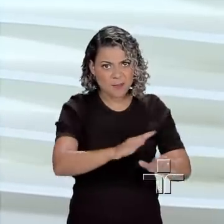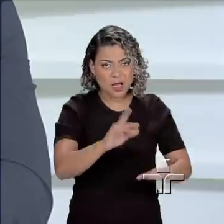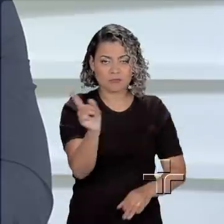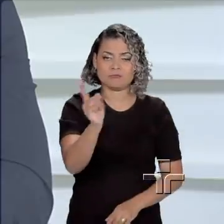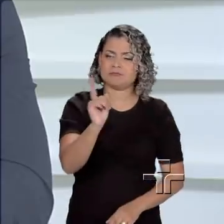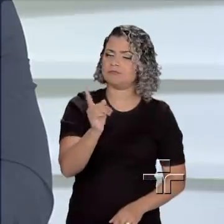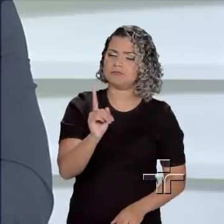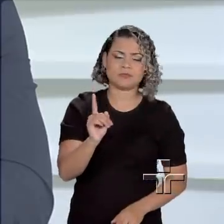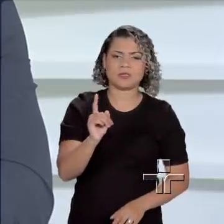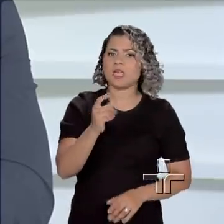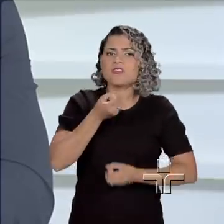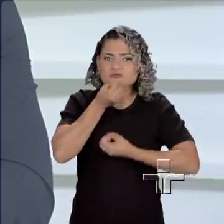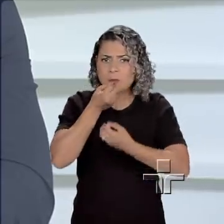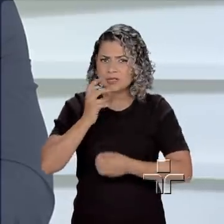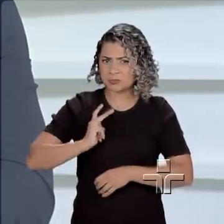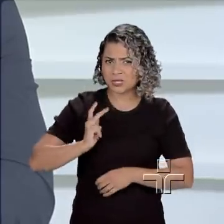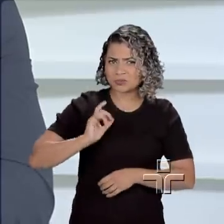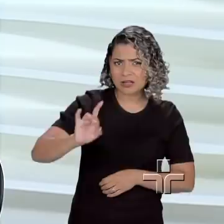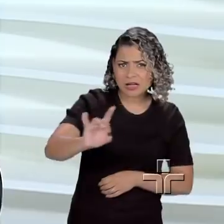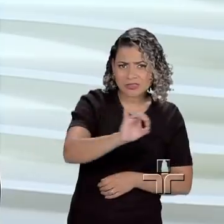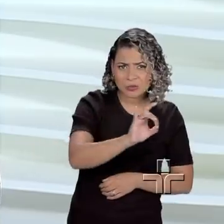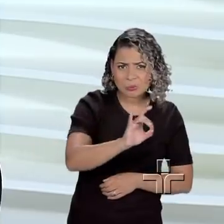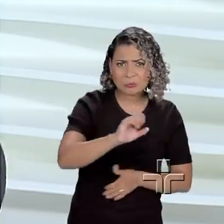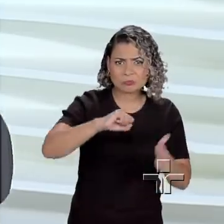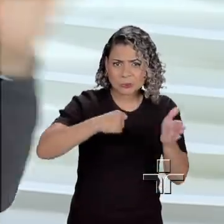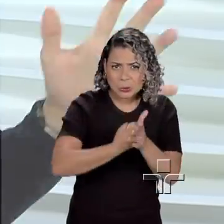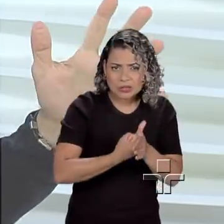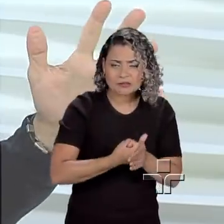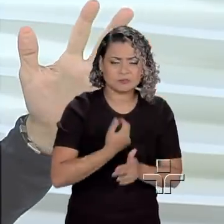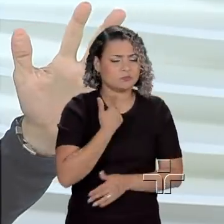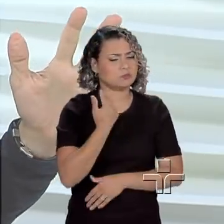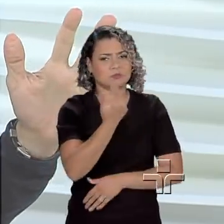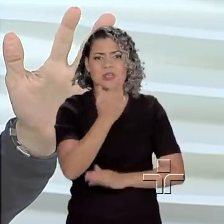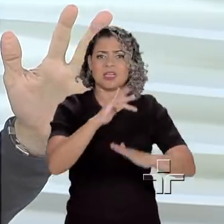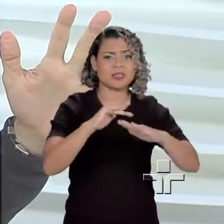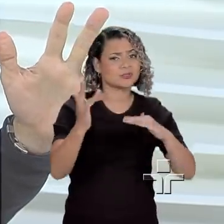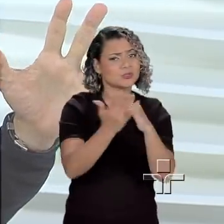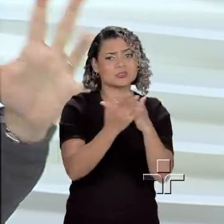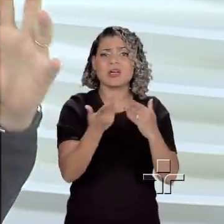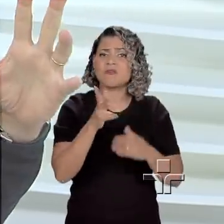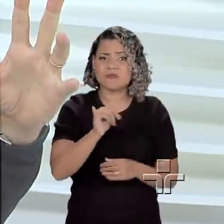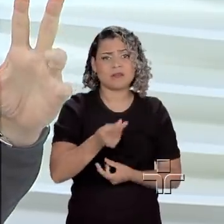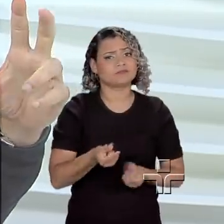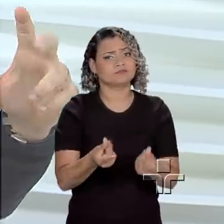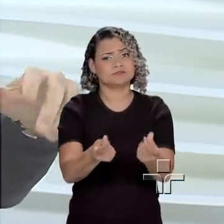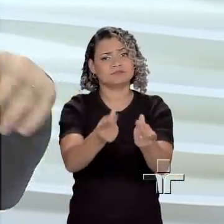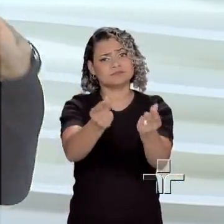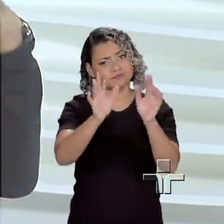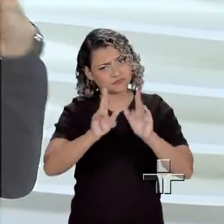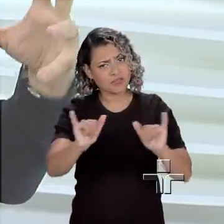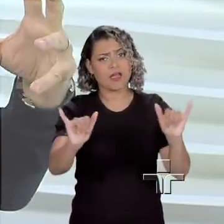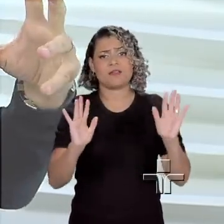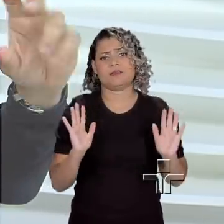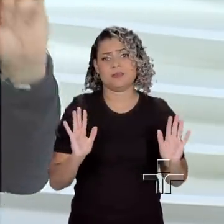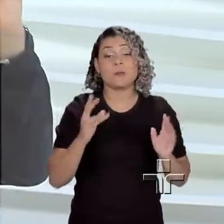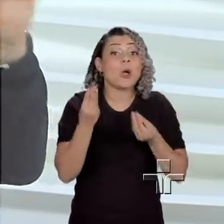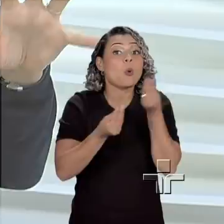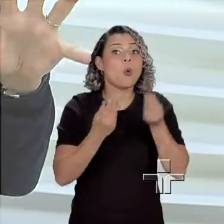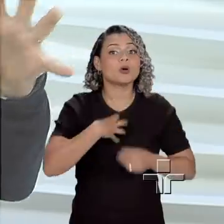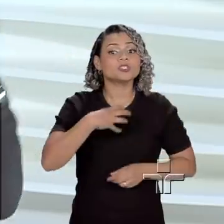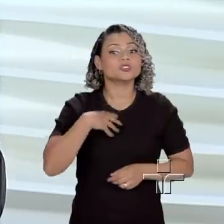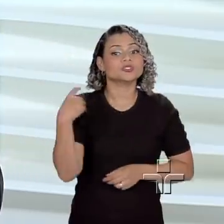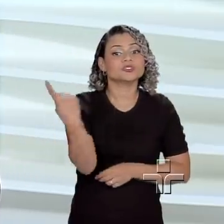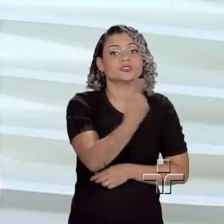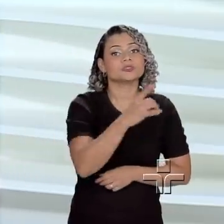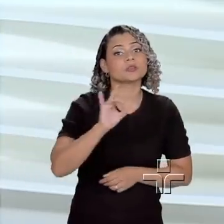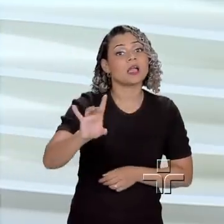de mobilidade pessoal, a gente não vai tirar a multimídia da rede e as redes sociais estão aqui para ficar. O nosso problema é como a gente administra isso. Se eu